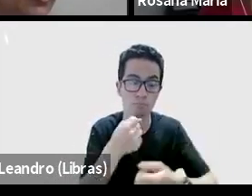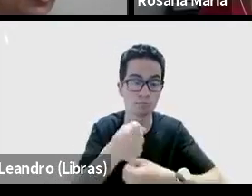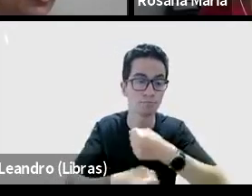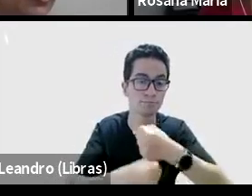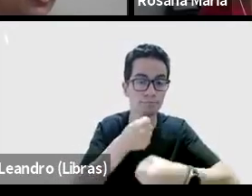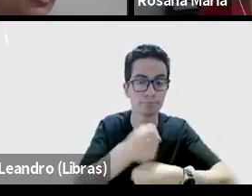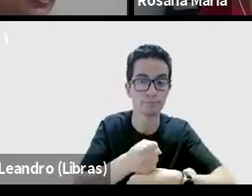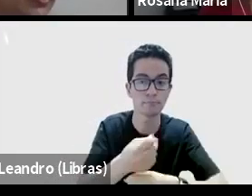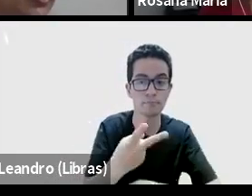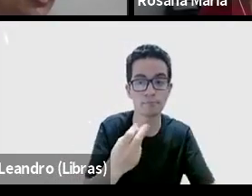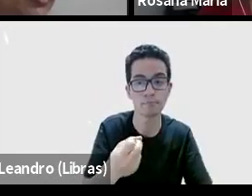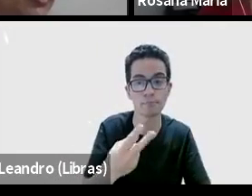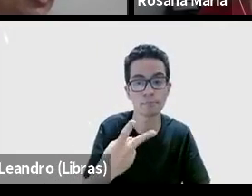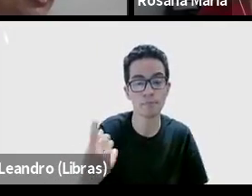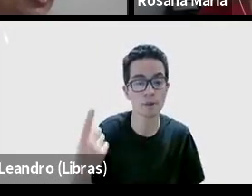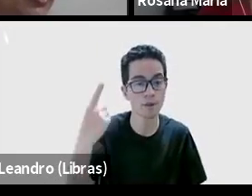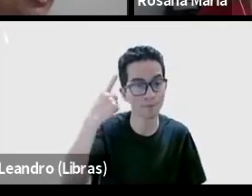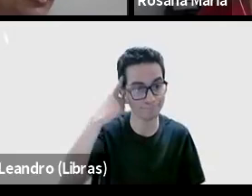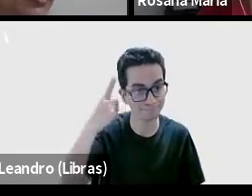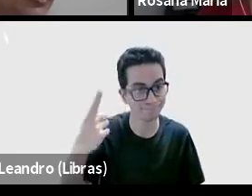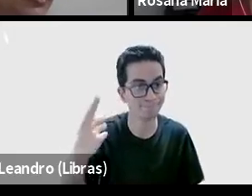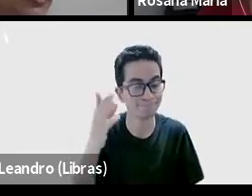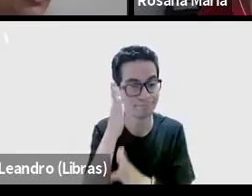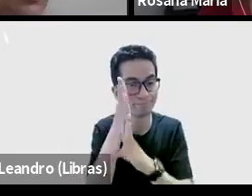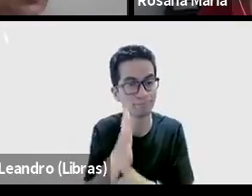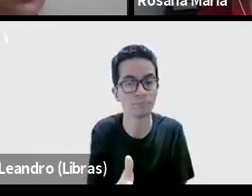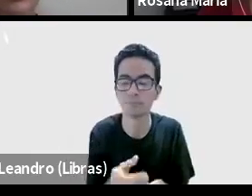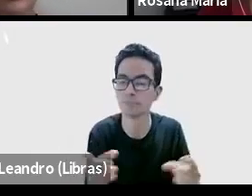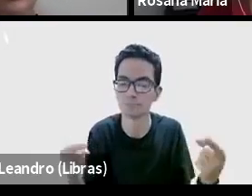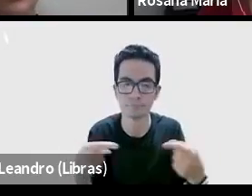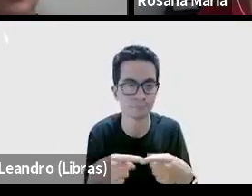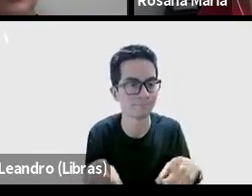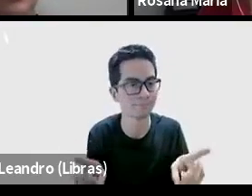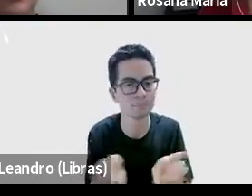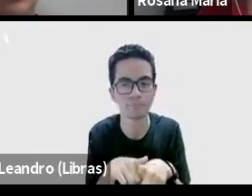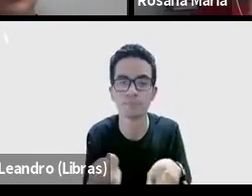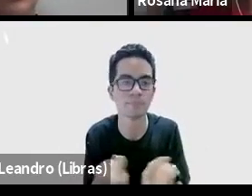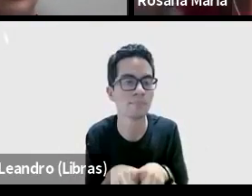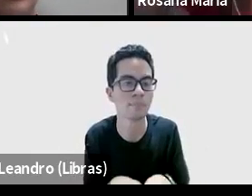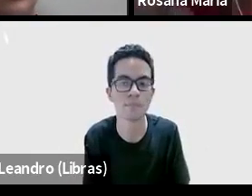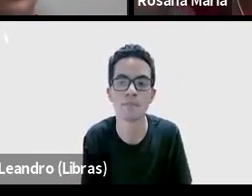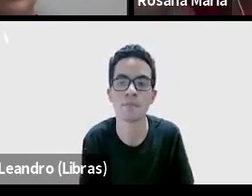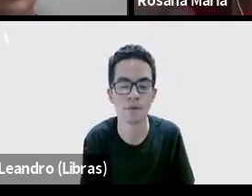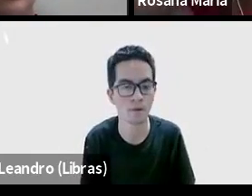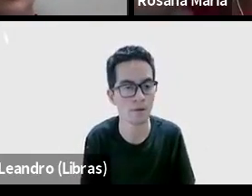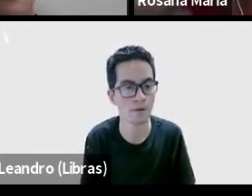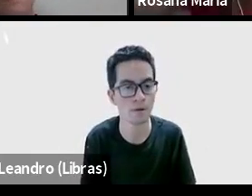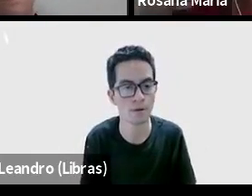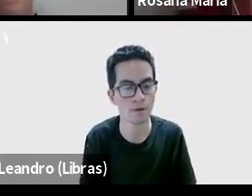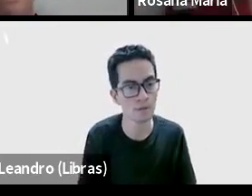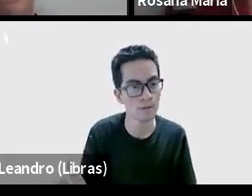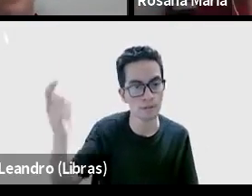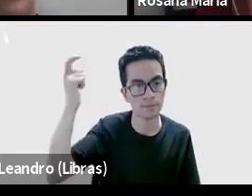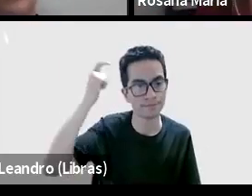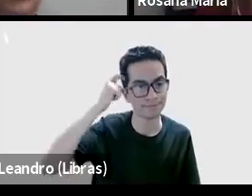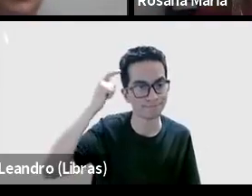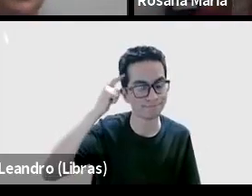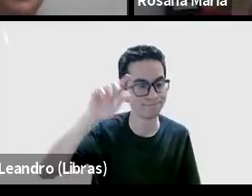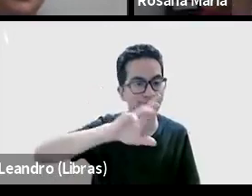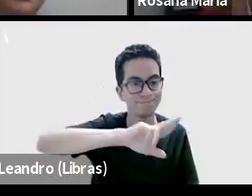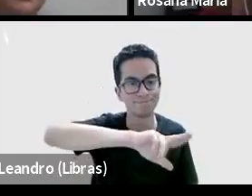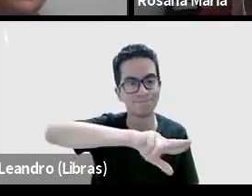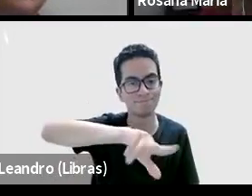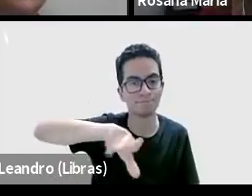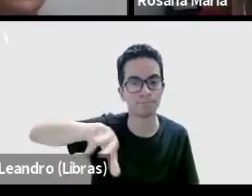aí a minha pergunta vai um pouco nessa direção, né, porque considerando essa multiplicidade, e